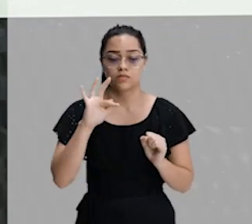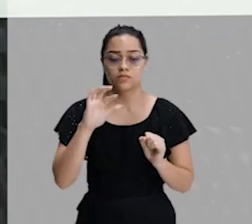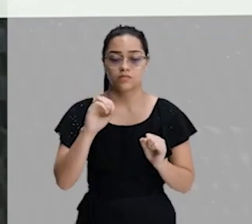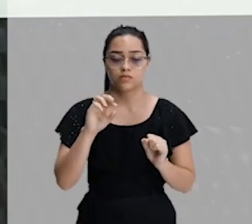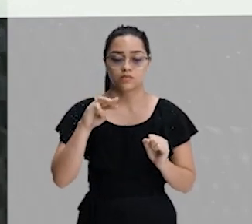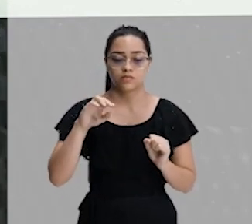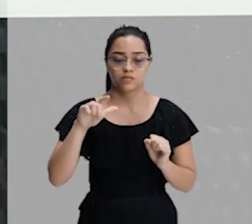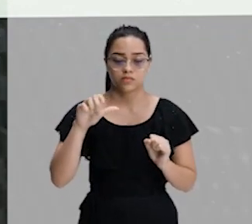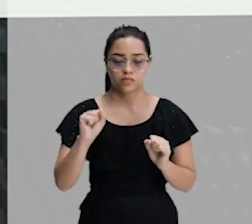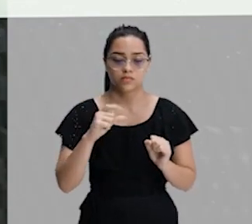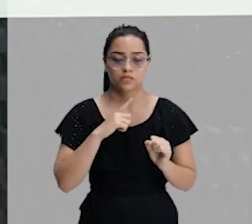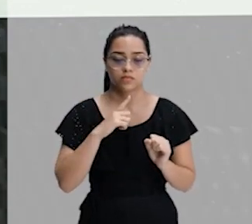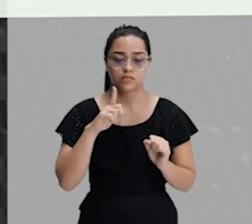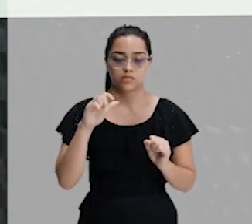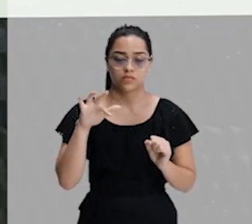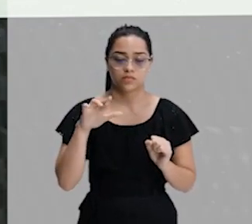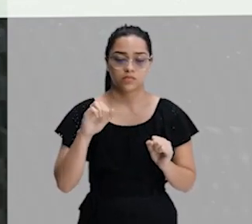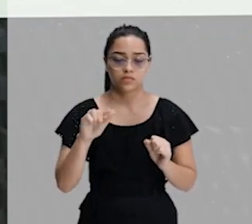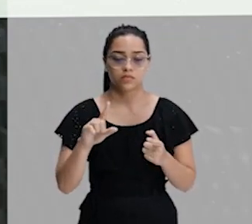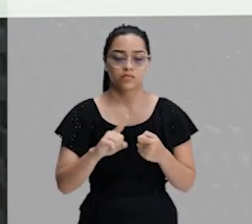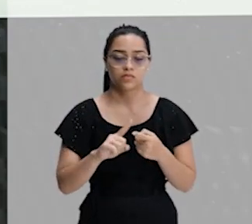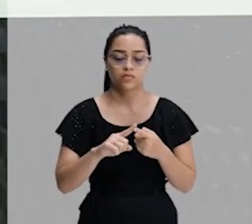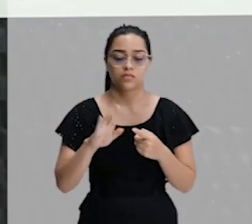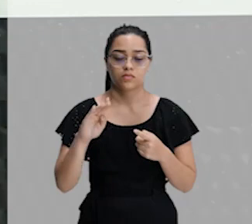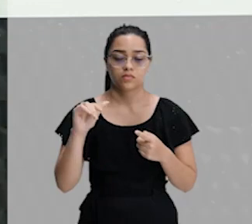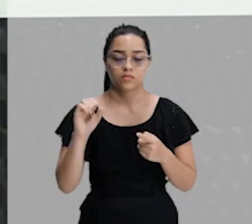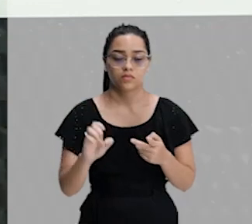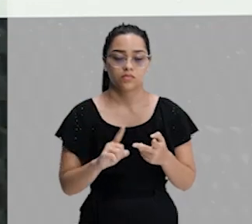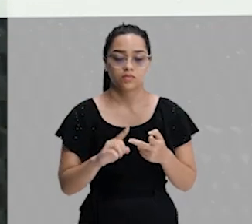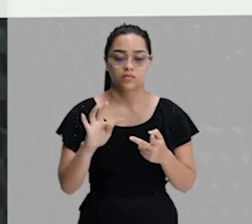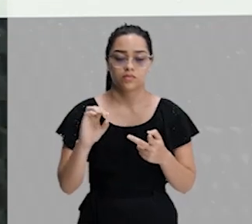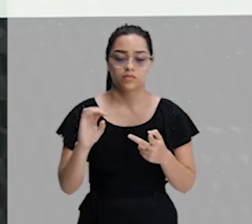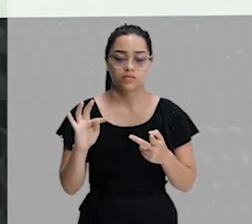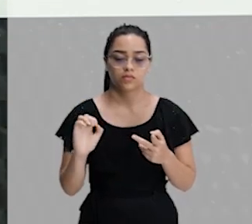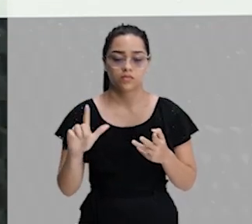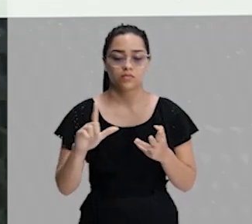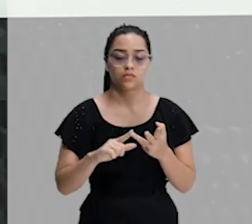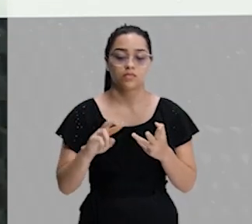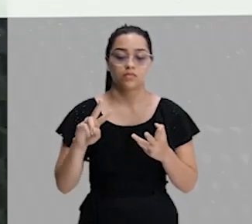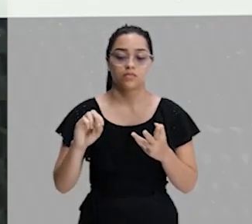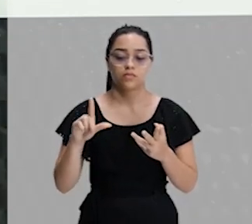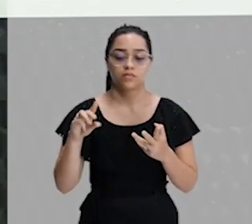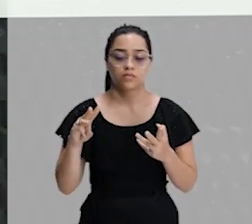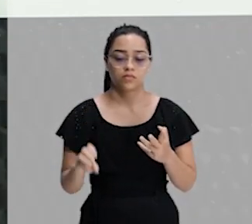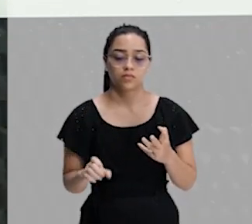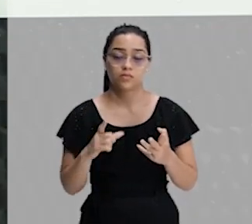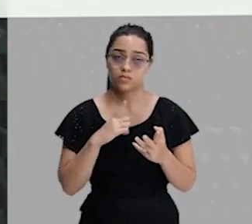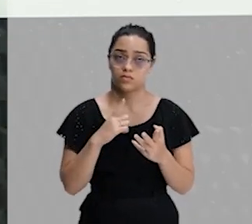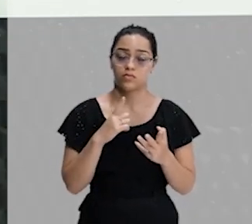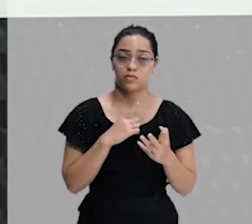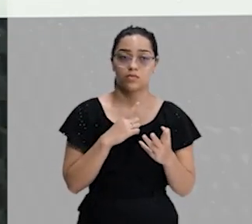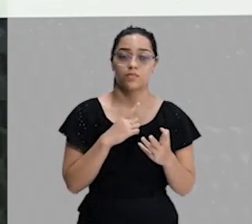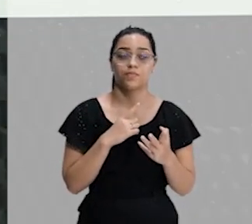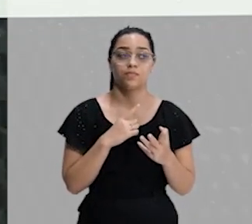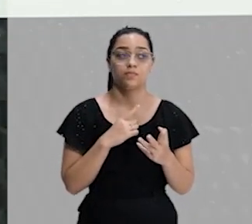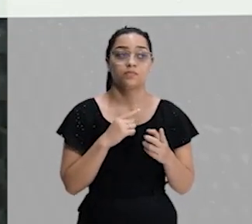né, de área lateral, área da base, área total, volume do cilindro, né?